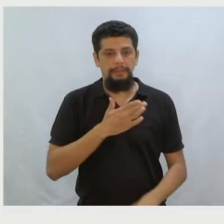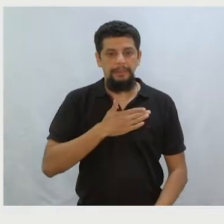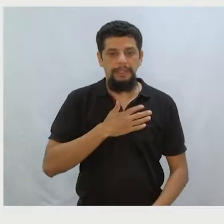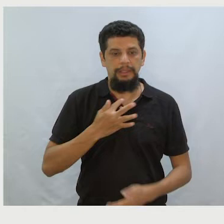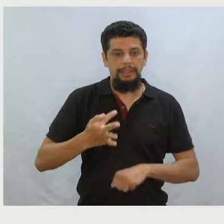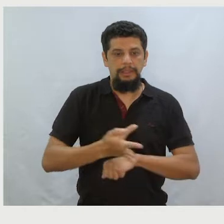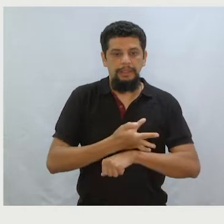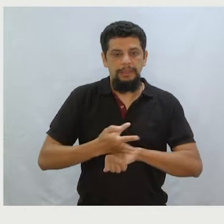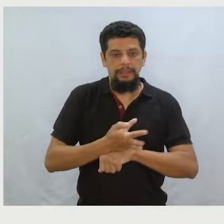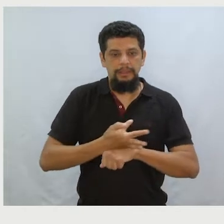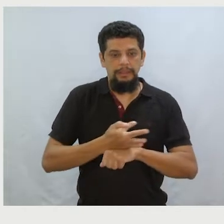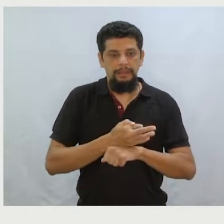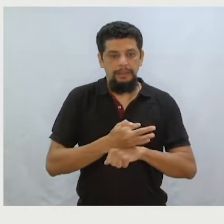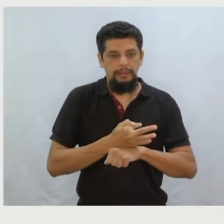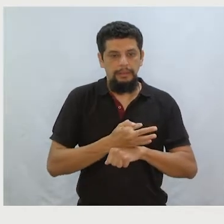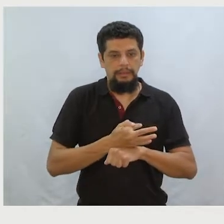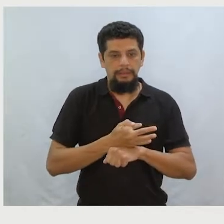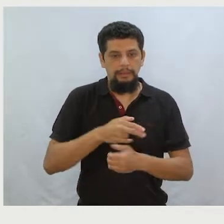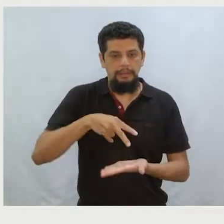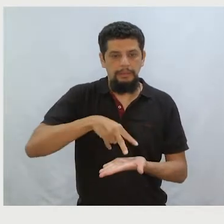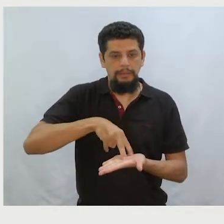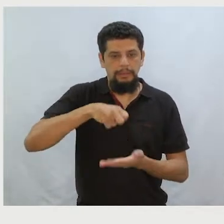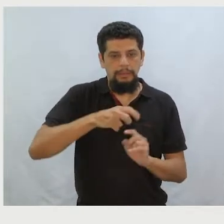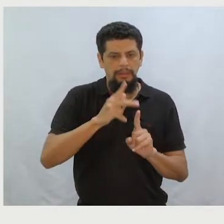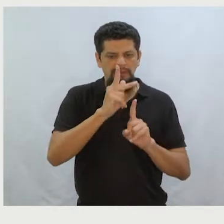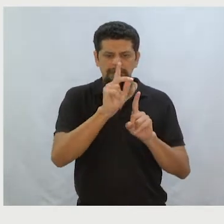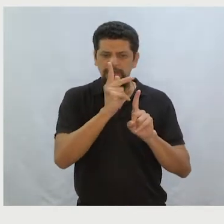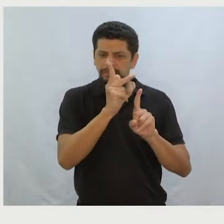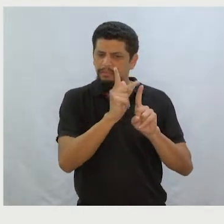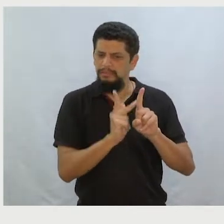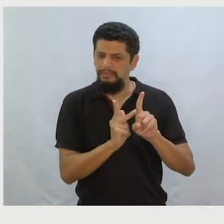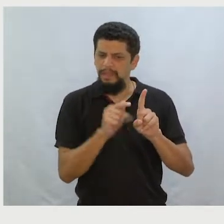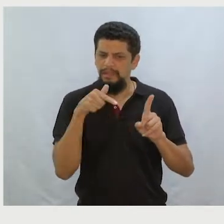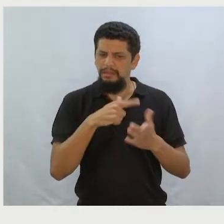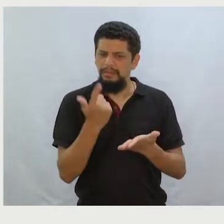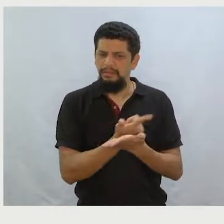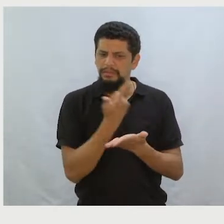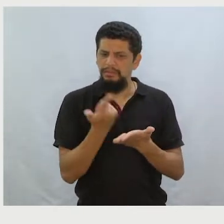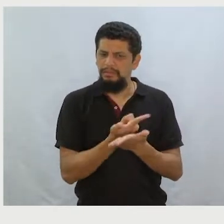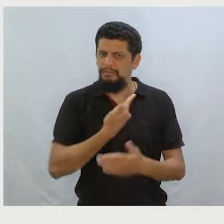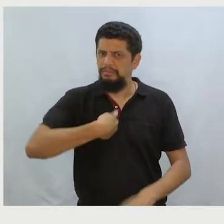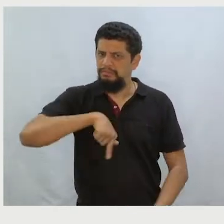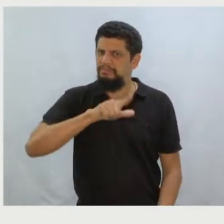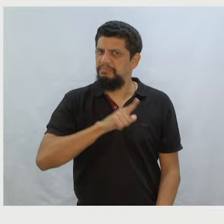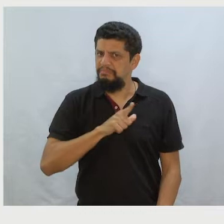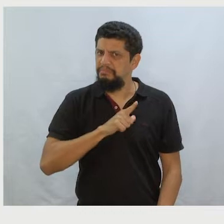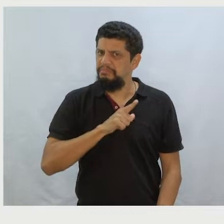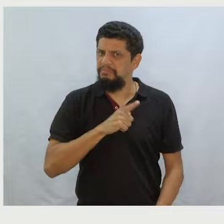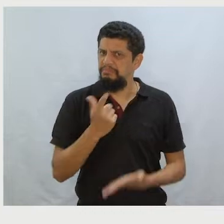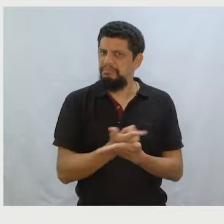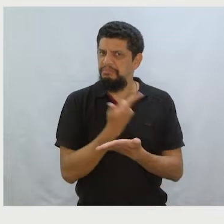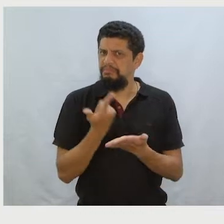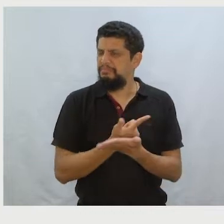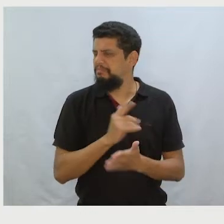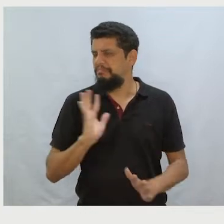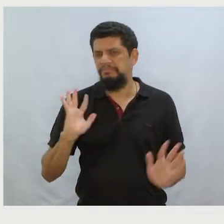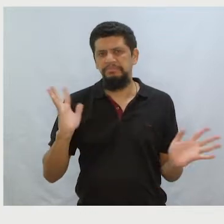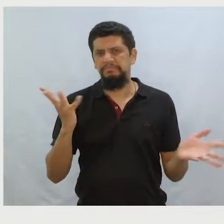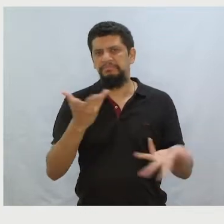férias pul uma linha parágrafo Olha só o livro que nós temos um livro